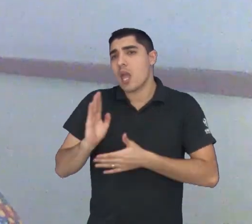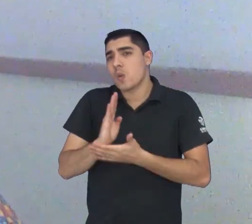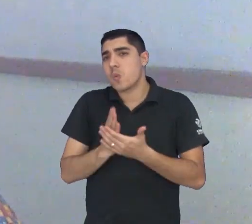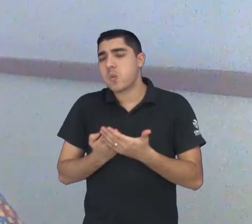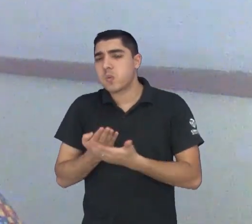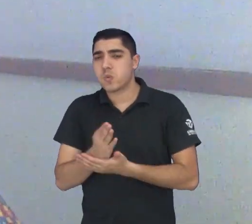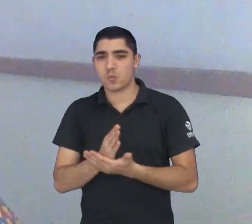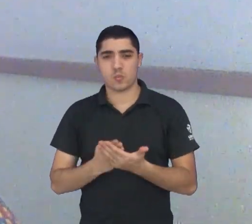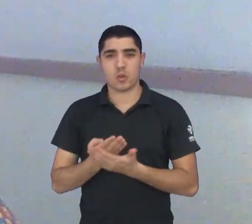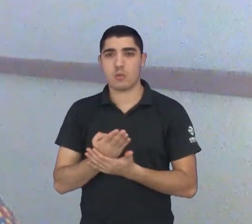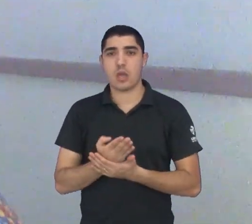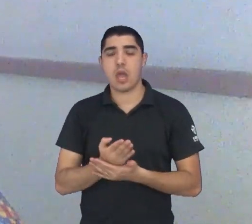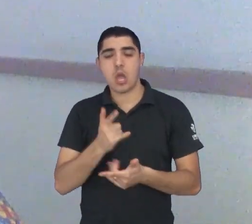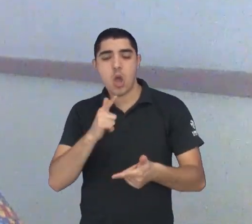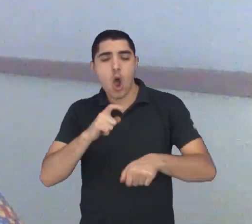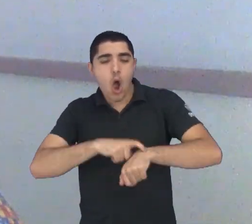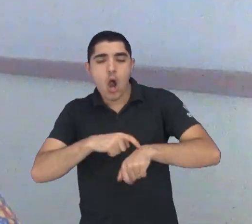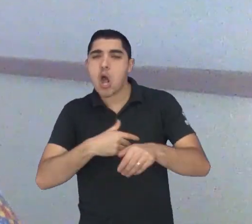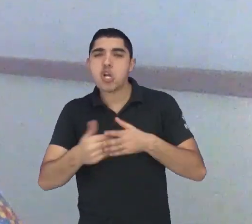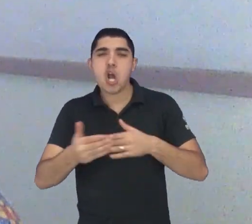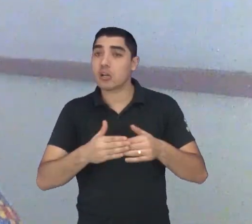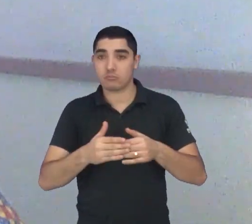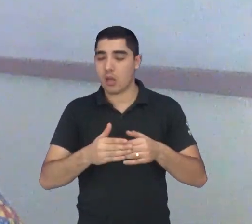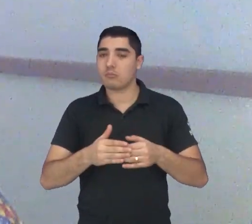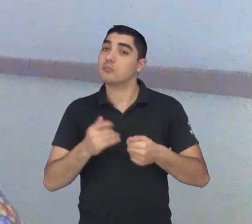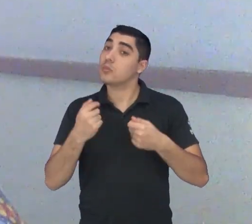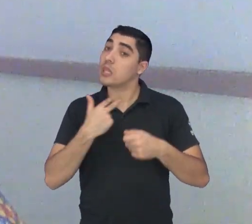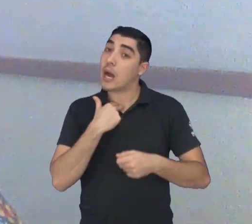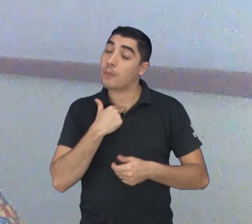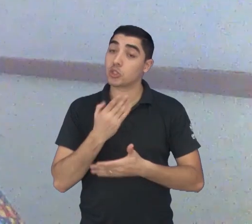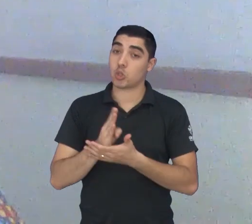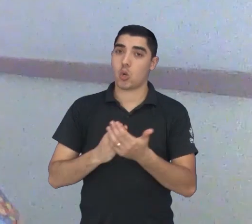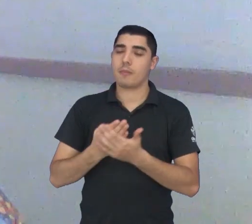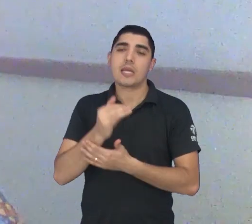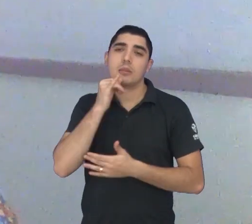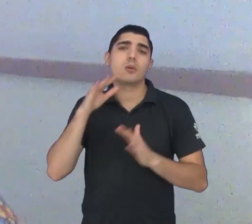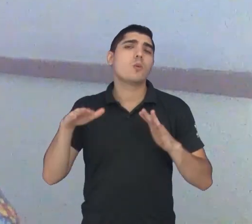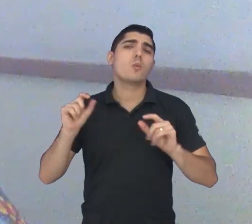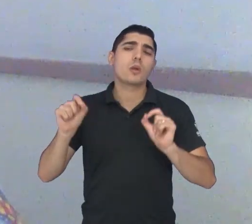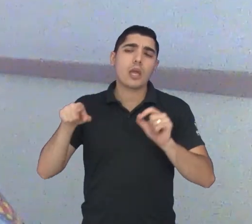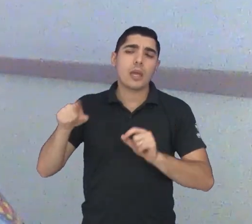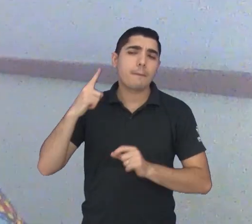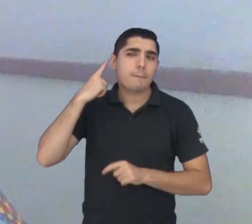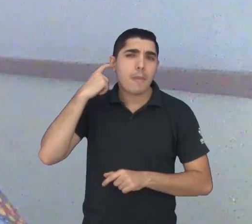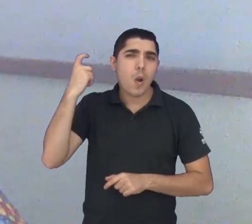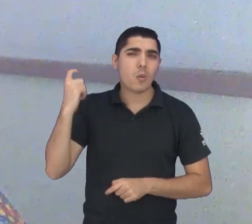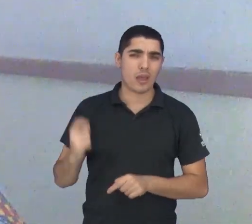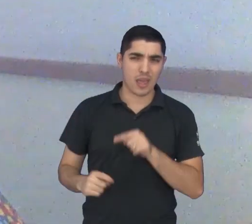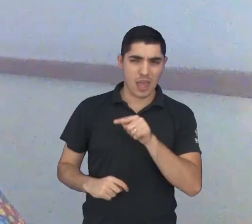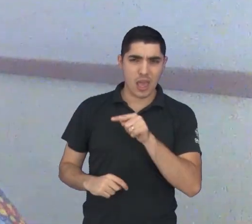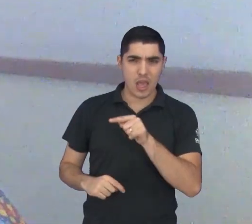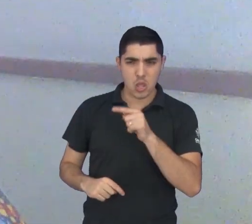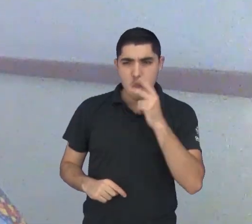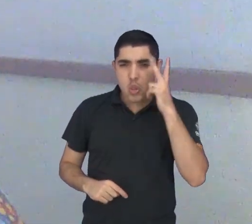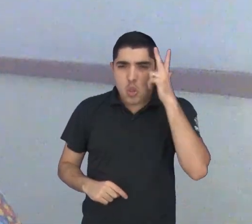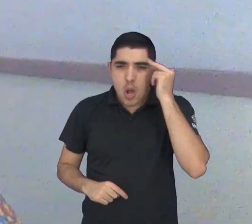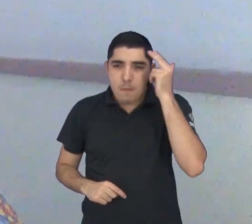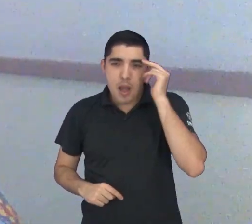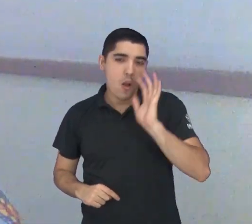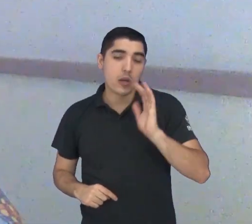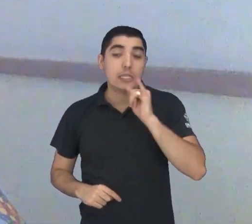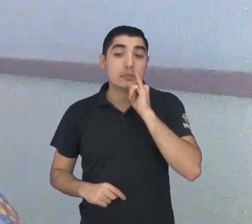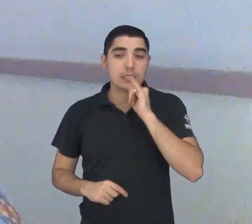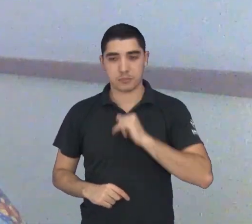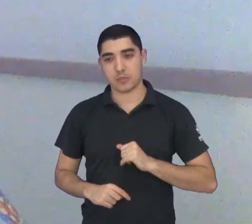não importando o horário. Então, eu avalio também que tipo de barulho. Não é um barulho normal da vida, né? O